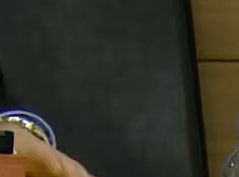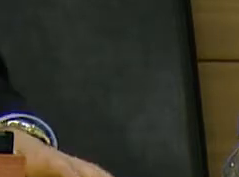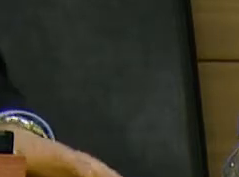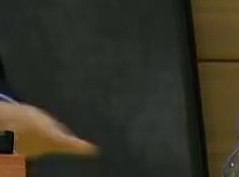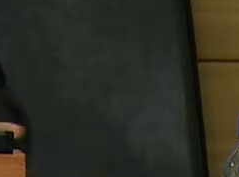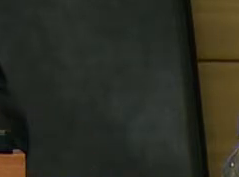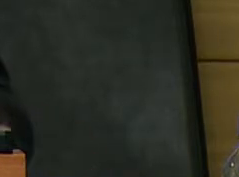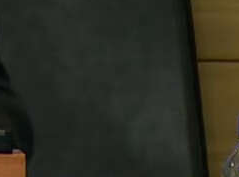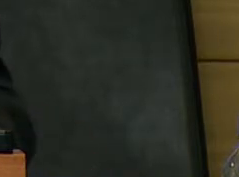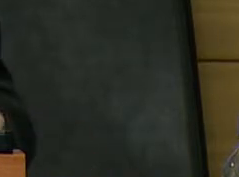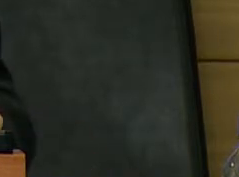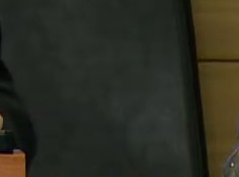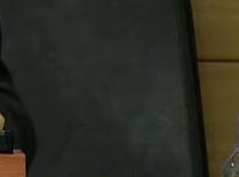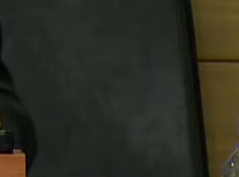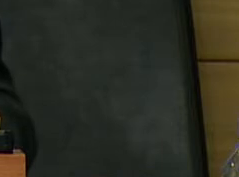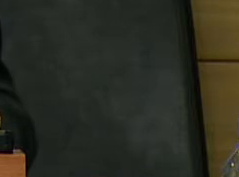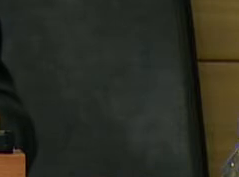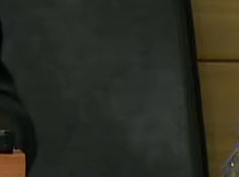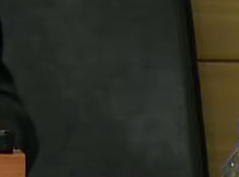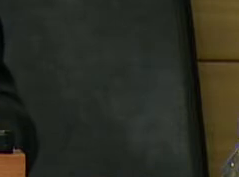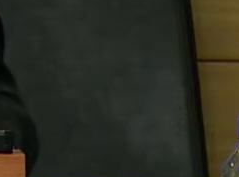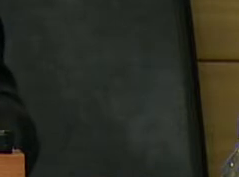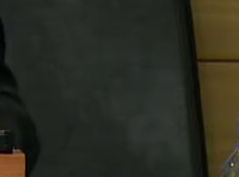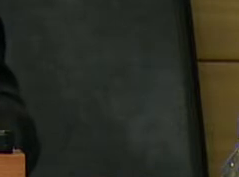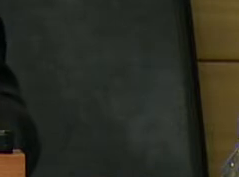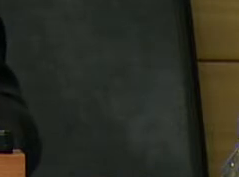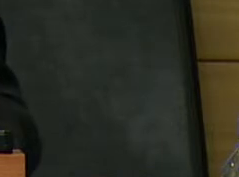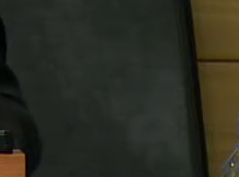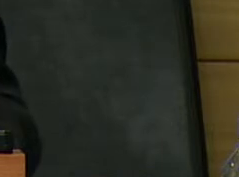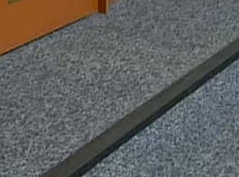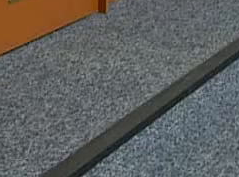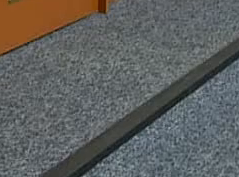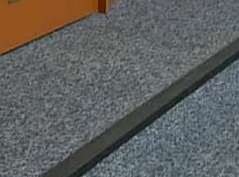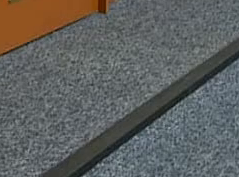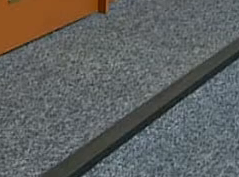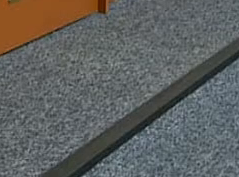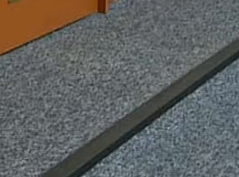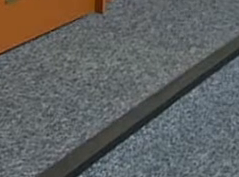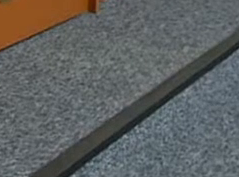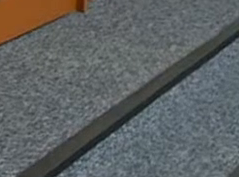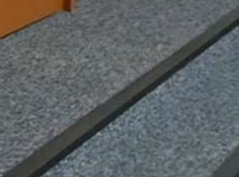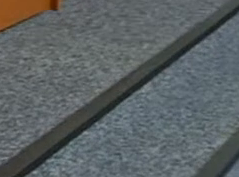Cachorrão para que faça a leitura da Bíblia.